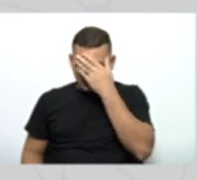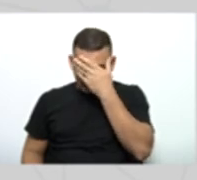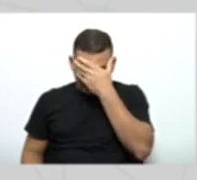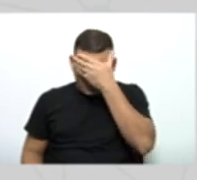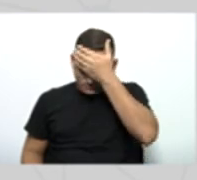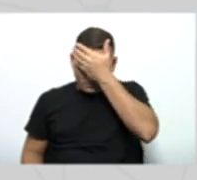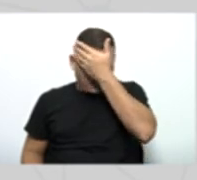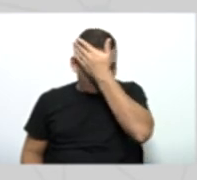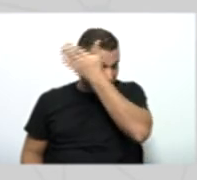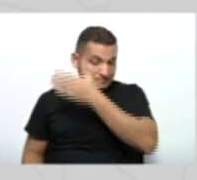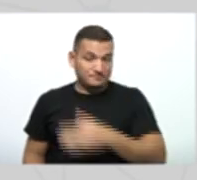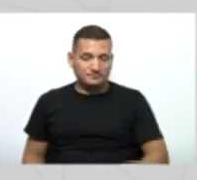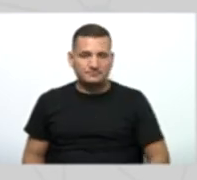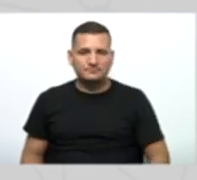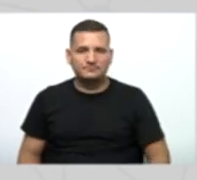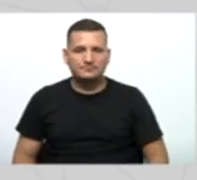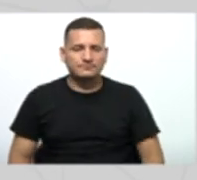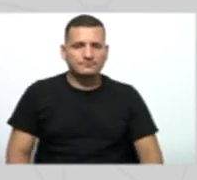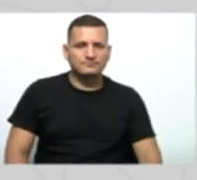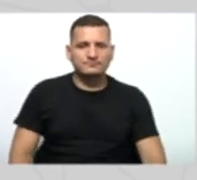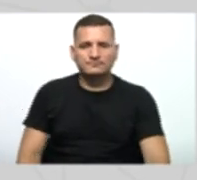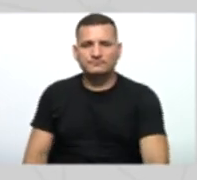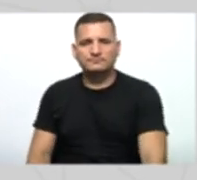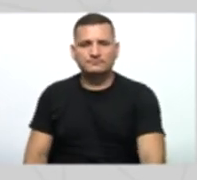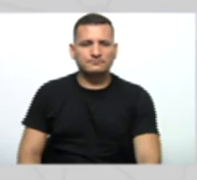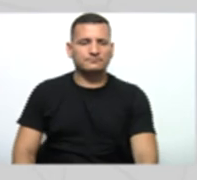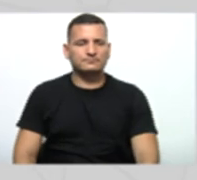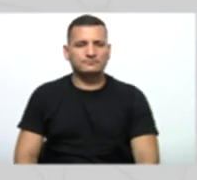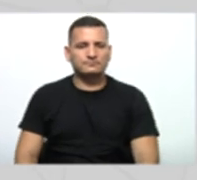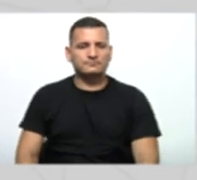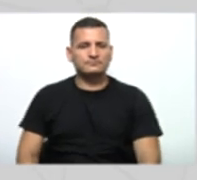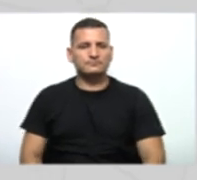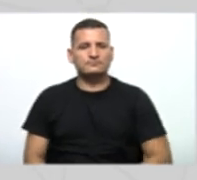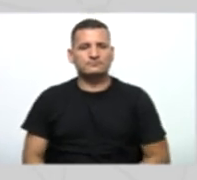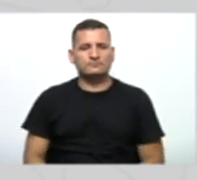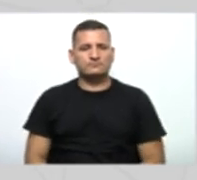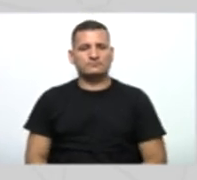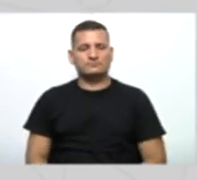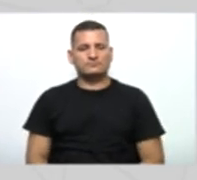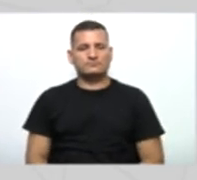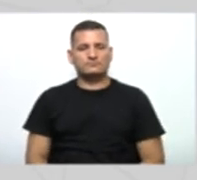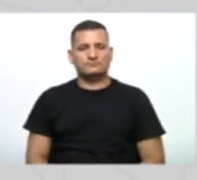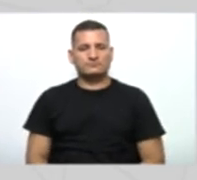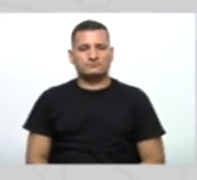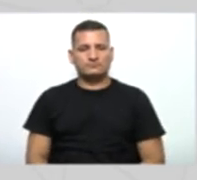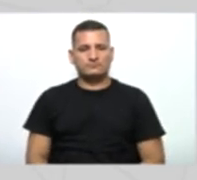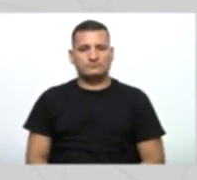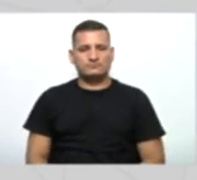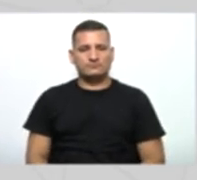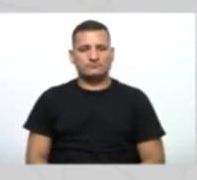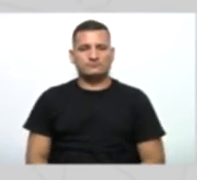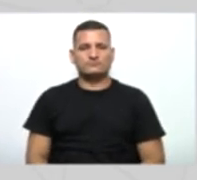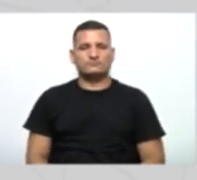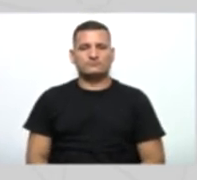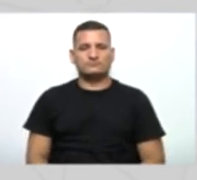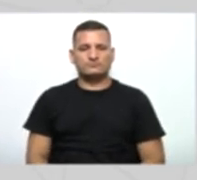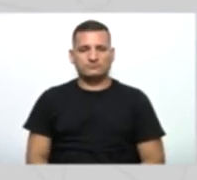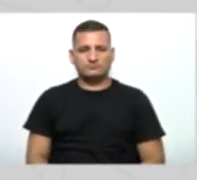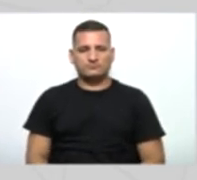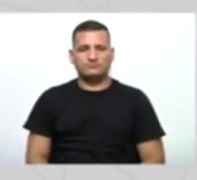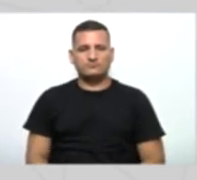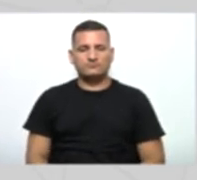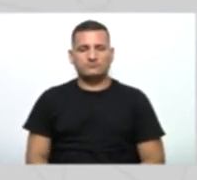Nesse caso, eu vou colocar entre parênteses que são somente os atributos privados, ok? Os atributos privados,